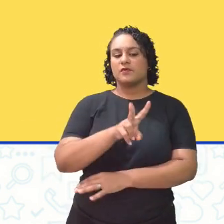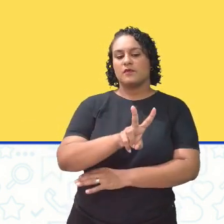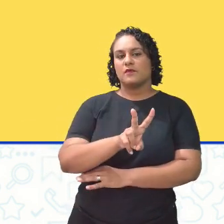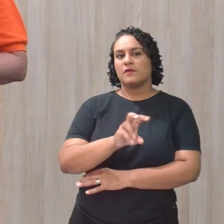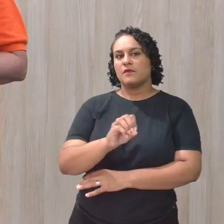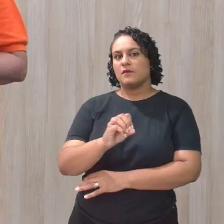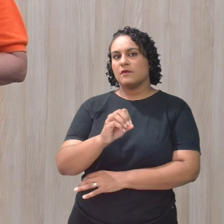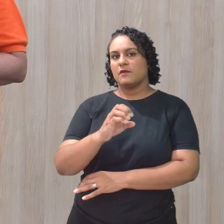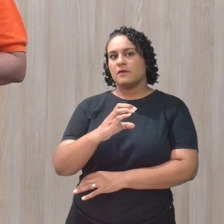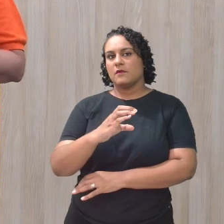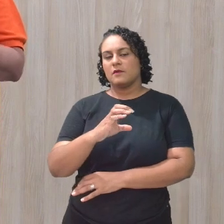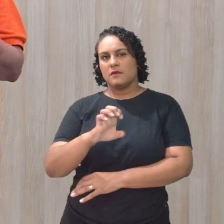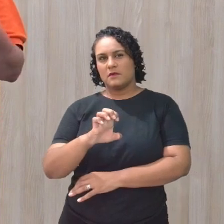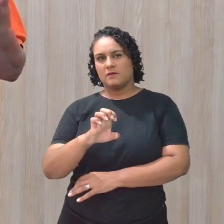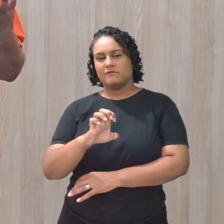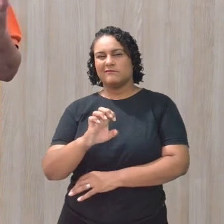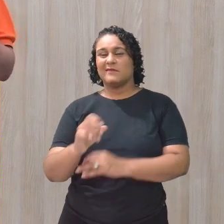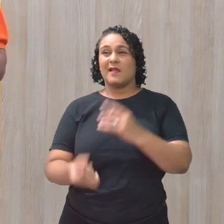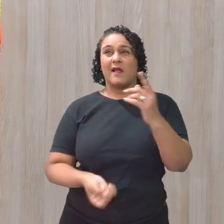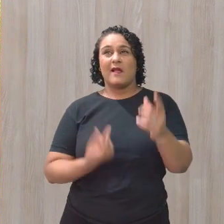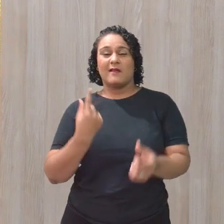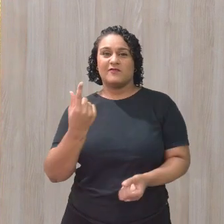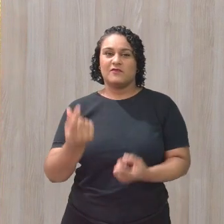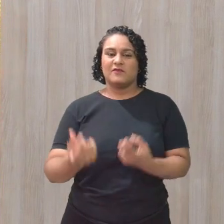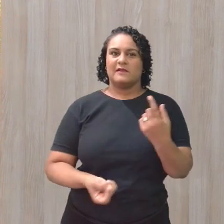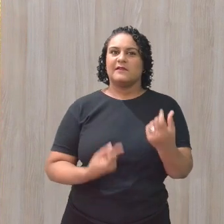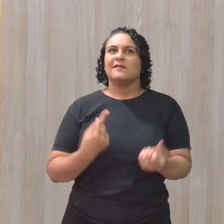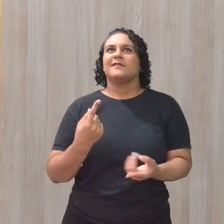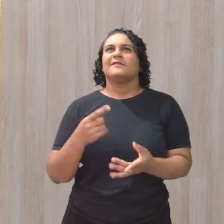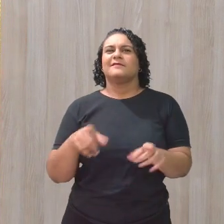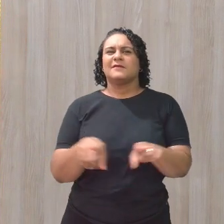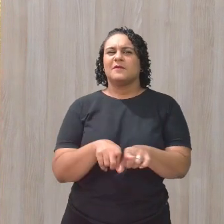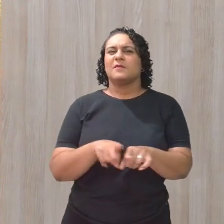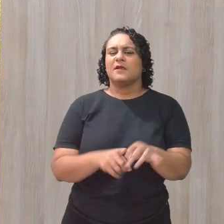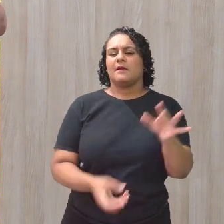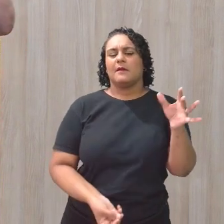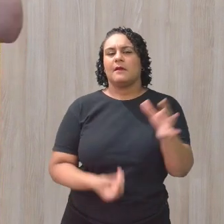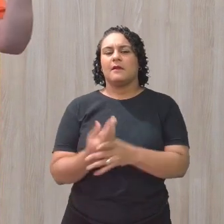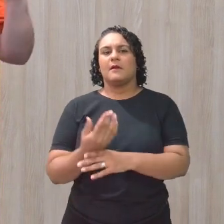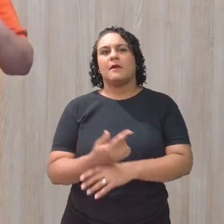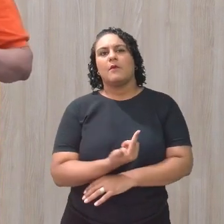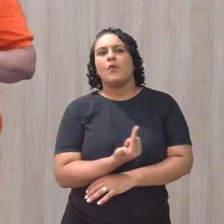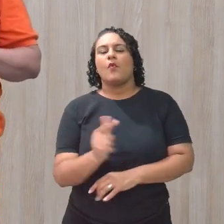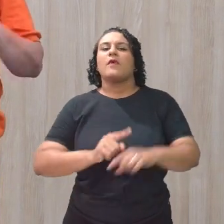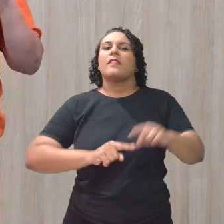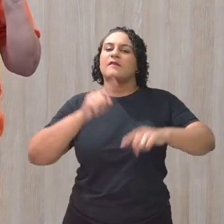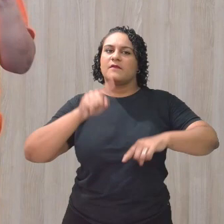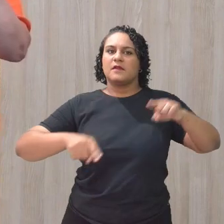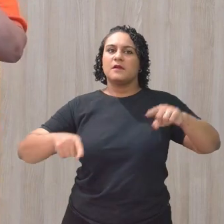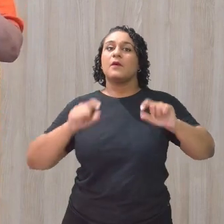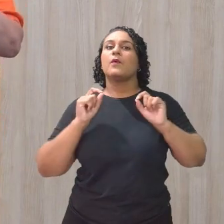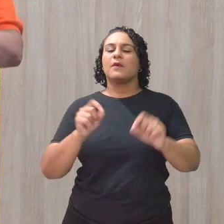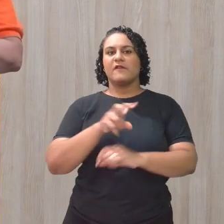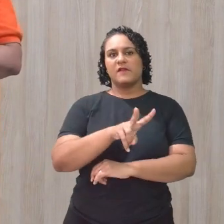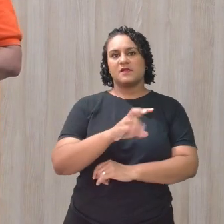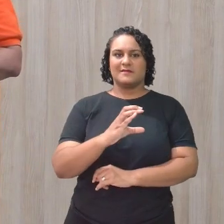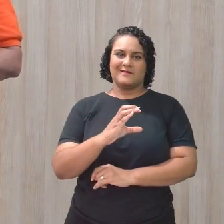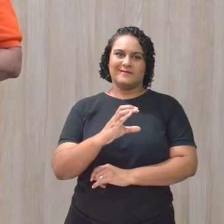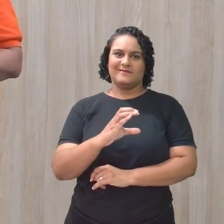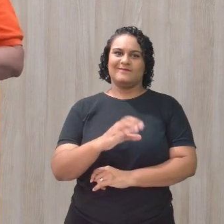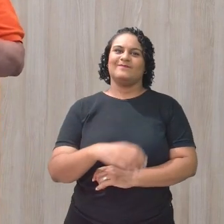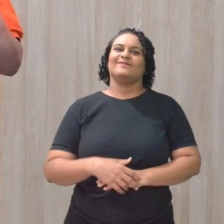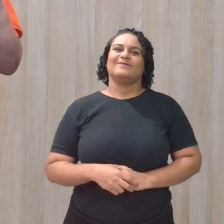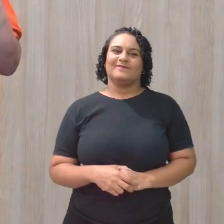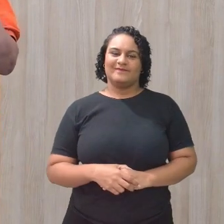você. E aí às vezes também criamos já foi criada outra variação que é VC, não